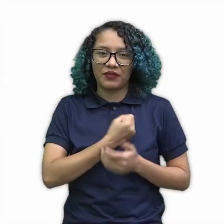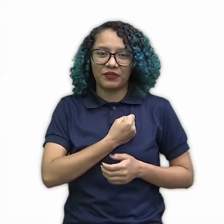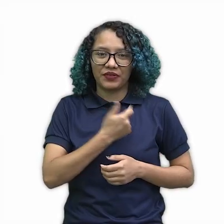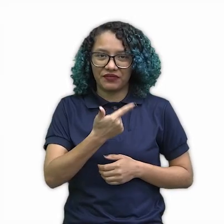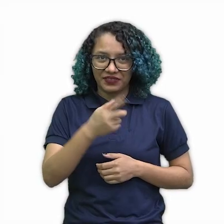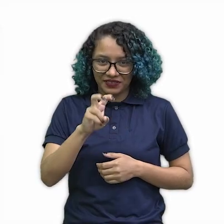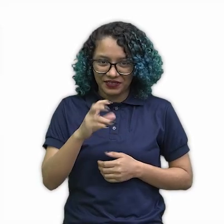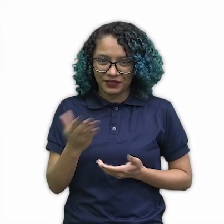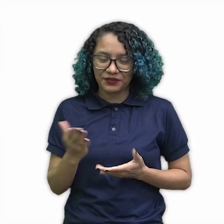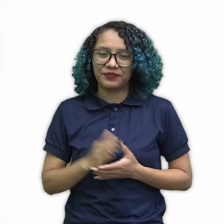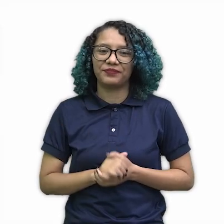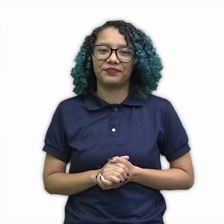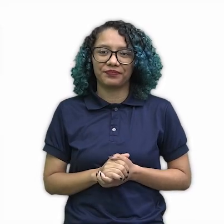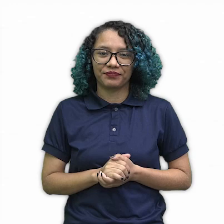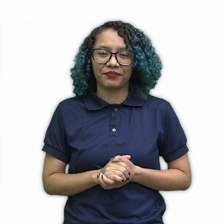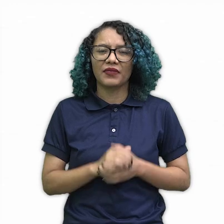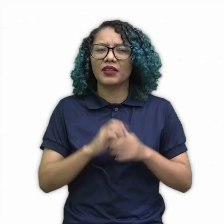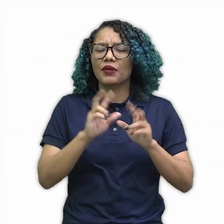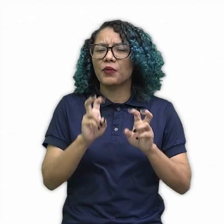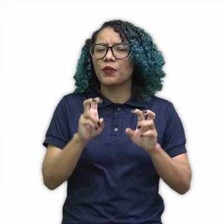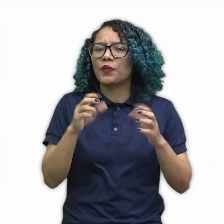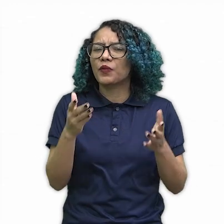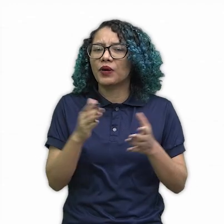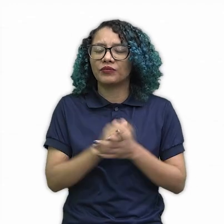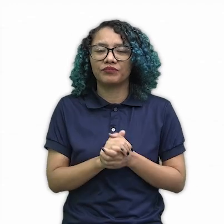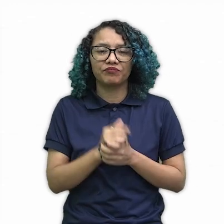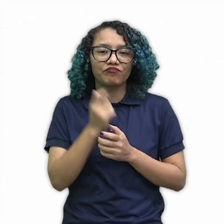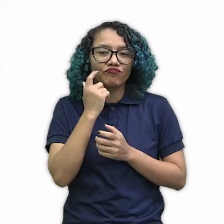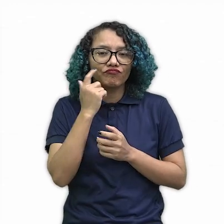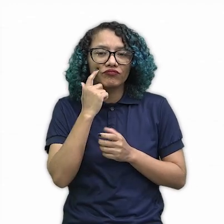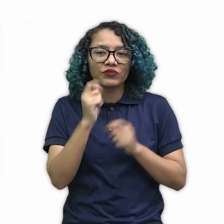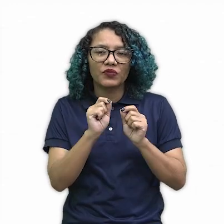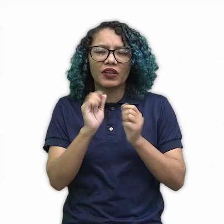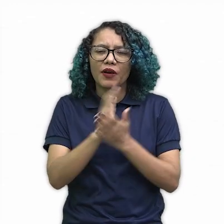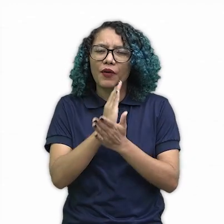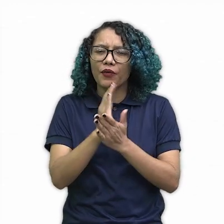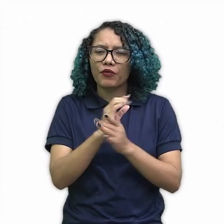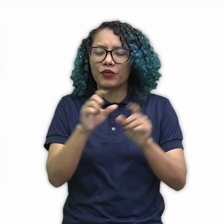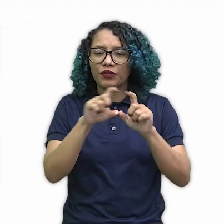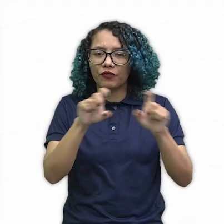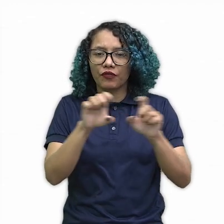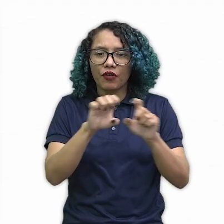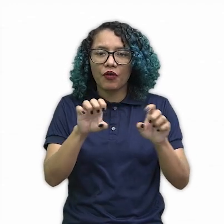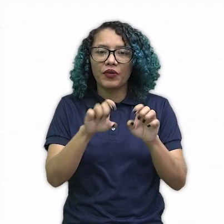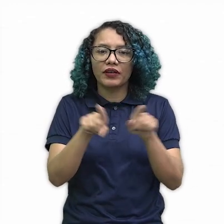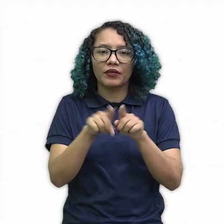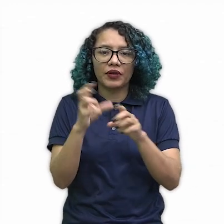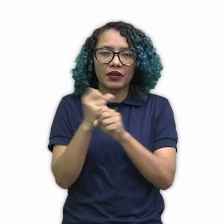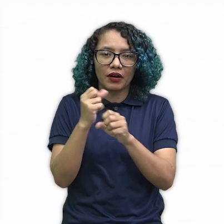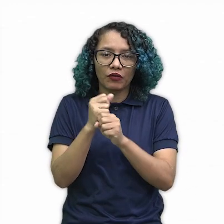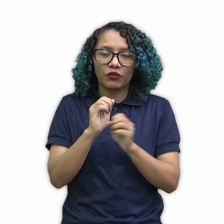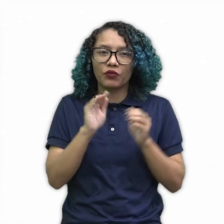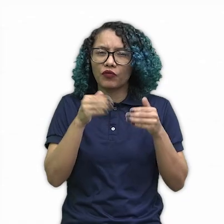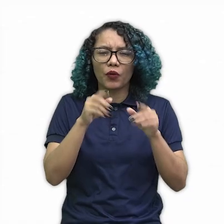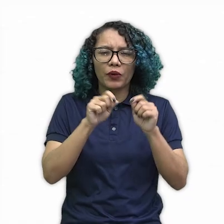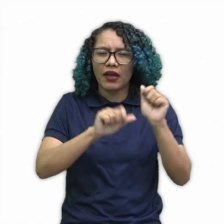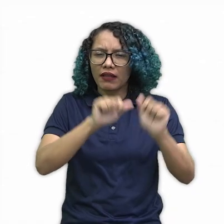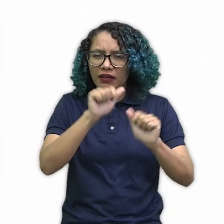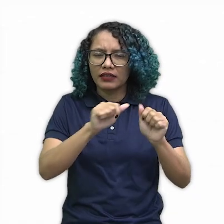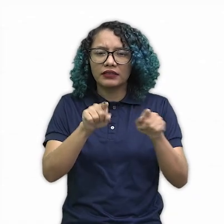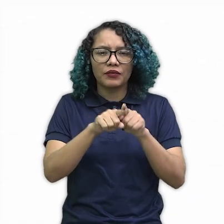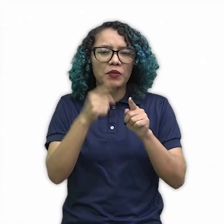25. Objeto de conhecimento, dedução de algumas fórmulas e resolução de problemas por meio da